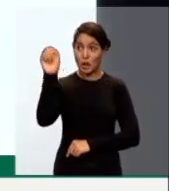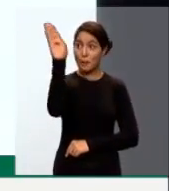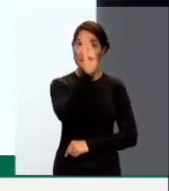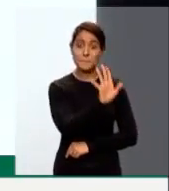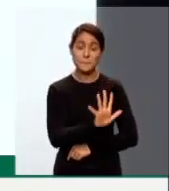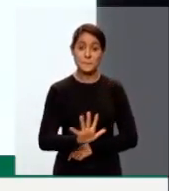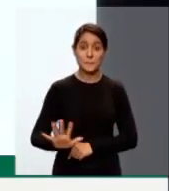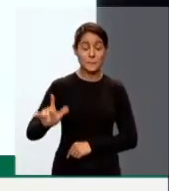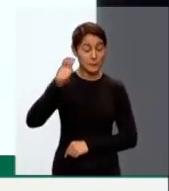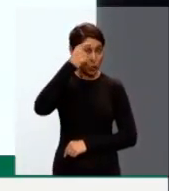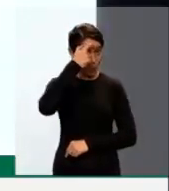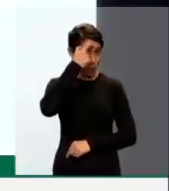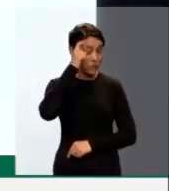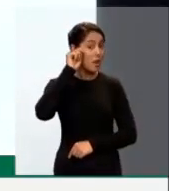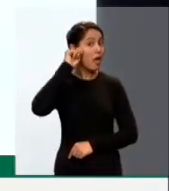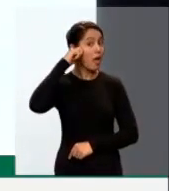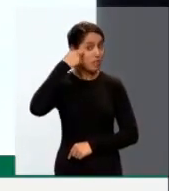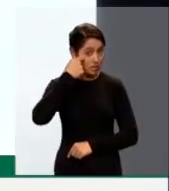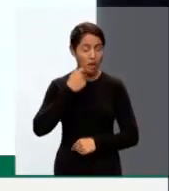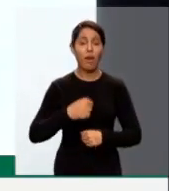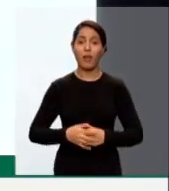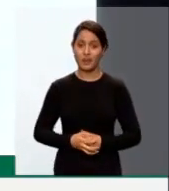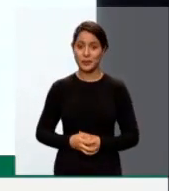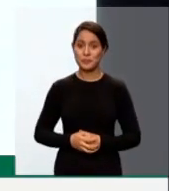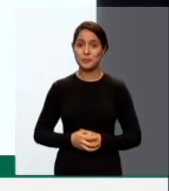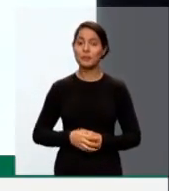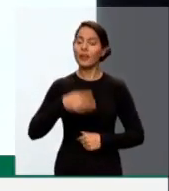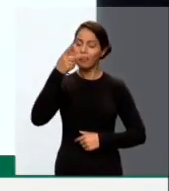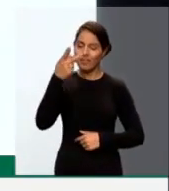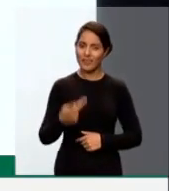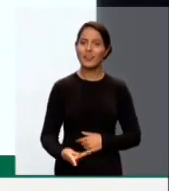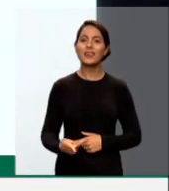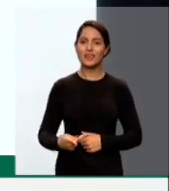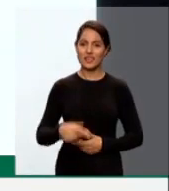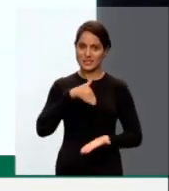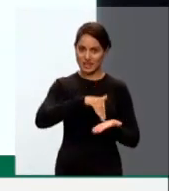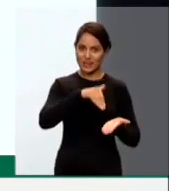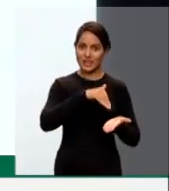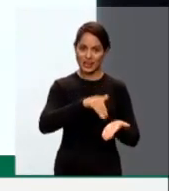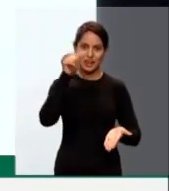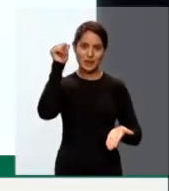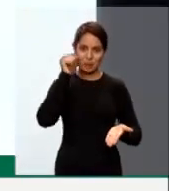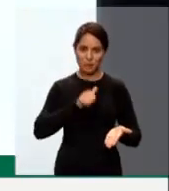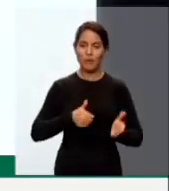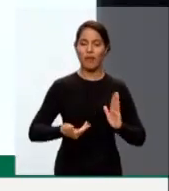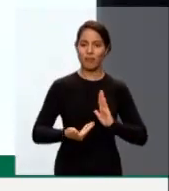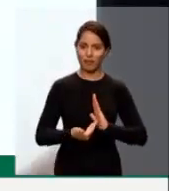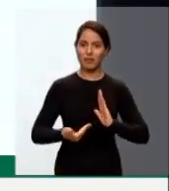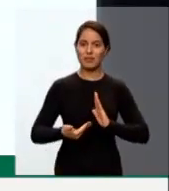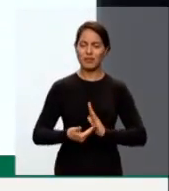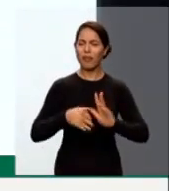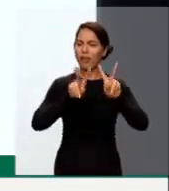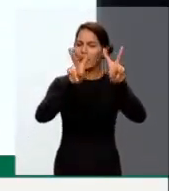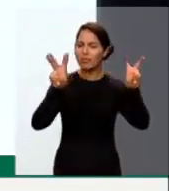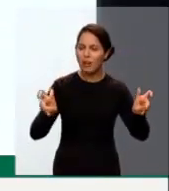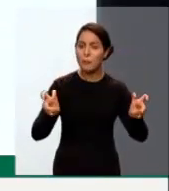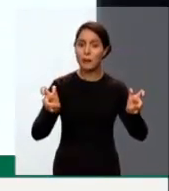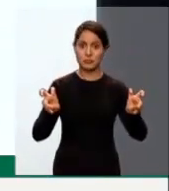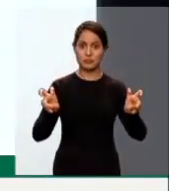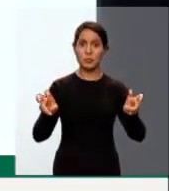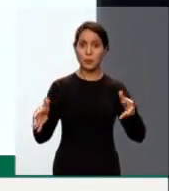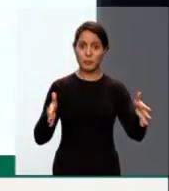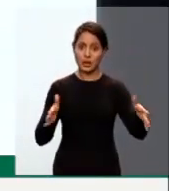Mulher da Câmara dos Deputados realiza uma audiência pública para debater a saúde da mulher negra na pandemia de